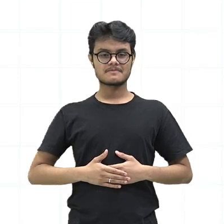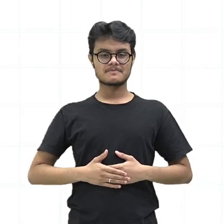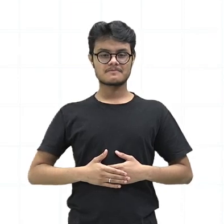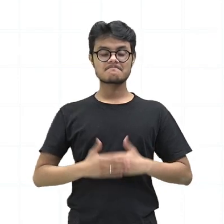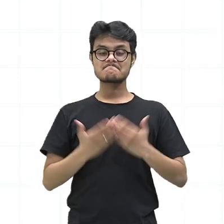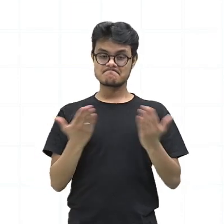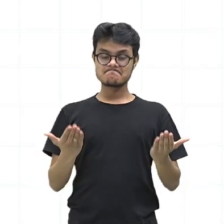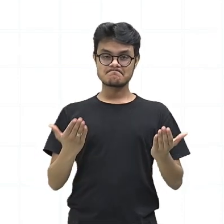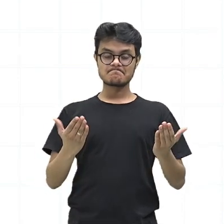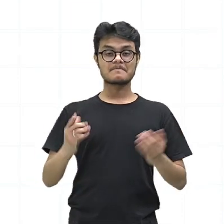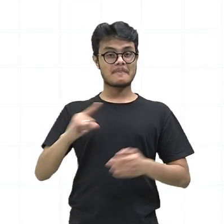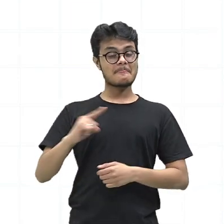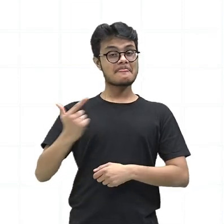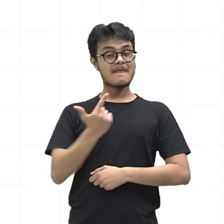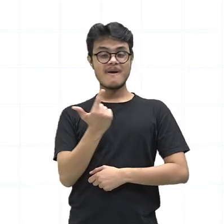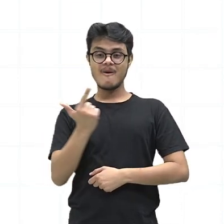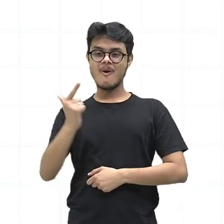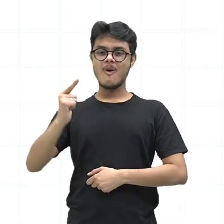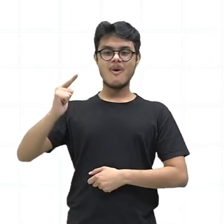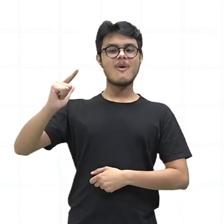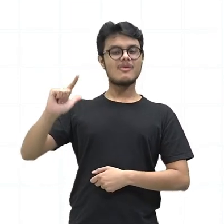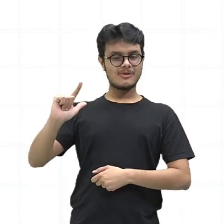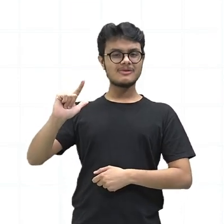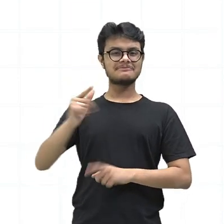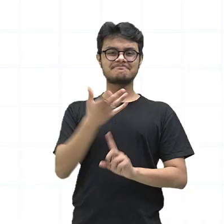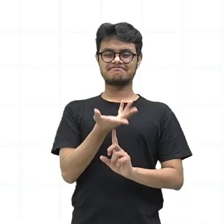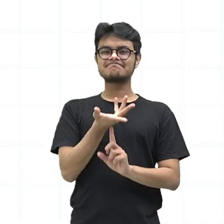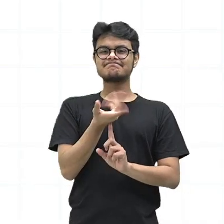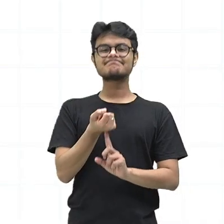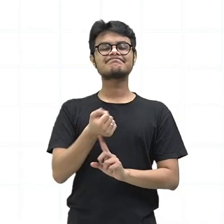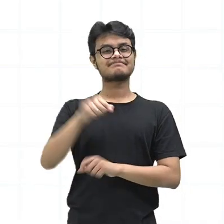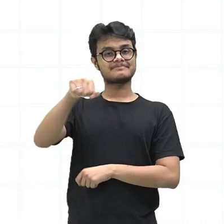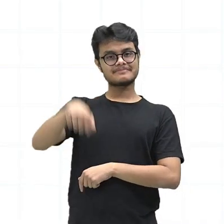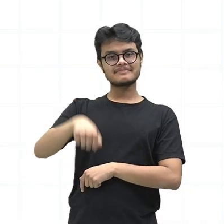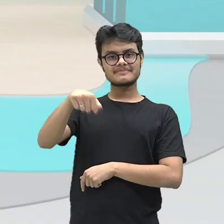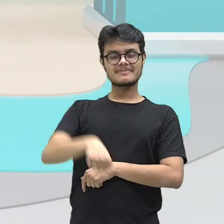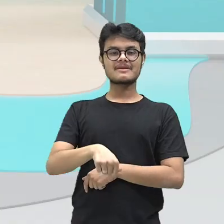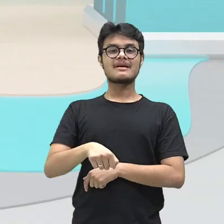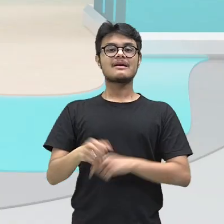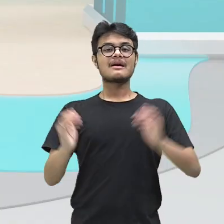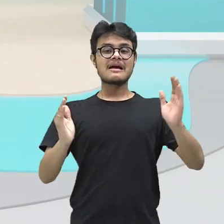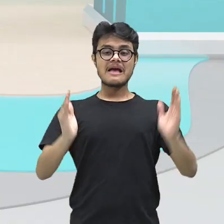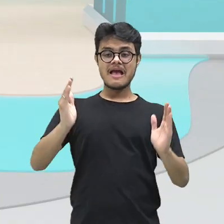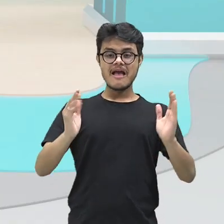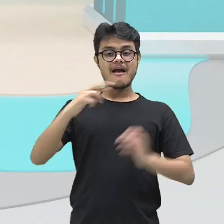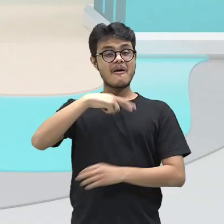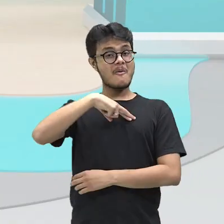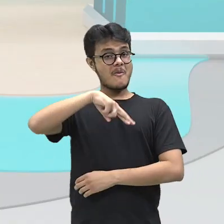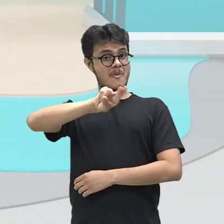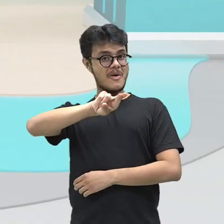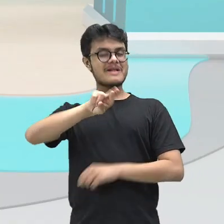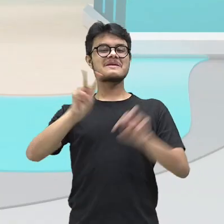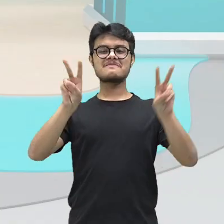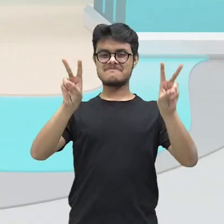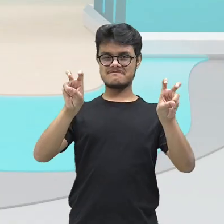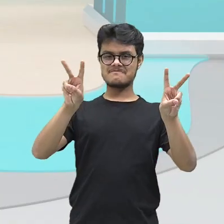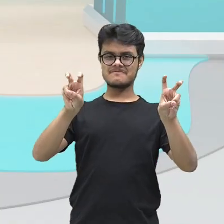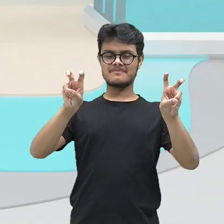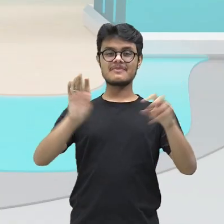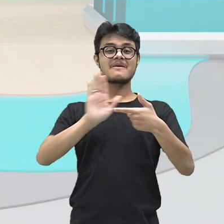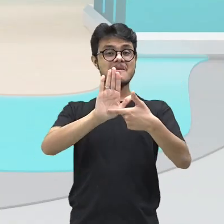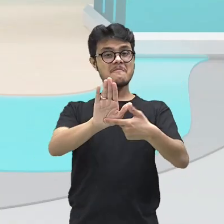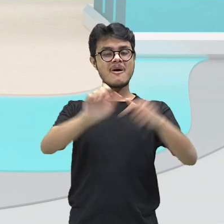gente já tem uma outra relação do fazer artístico, a relação religiosa. A gente tem uma